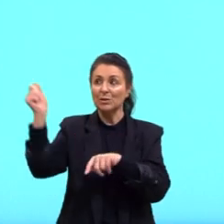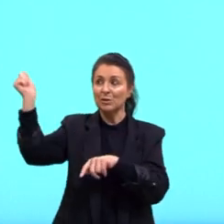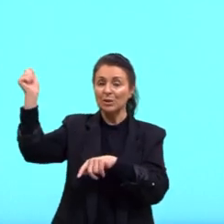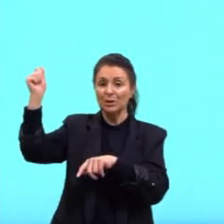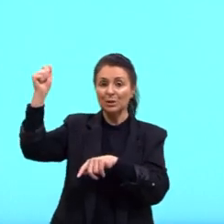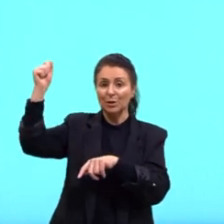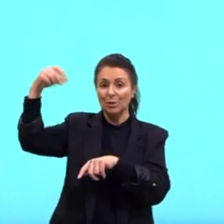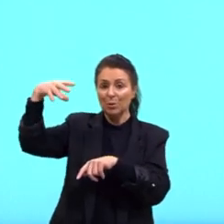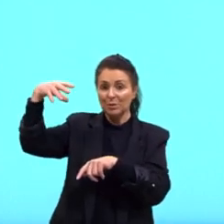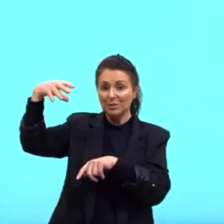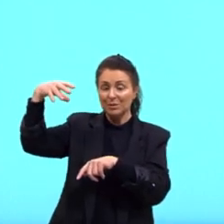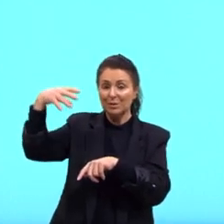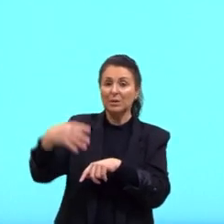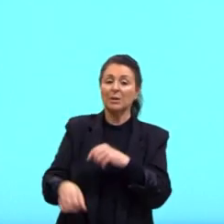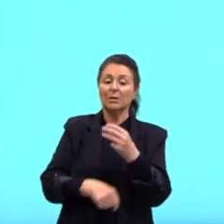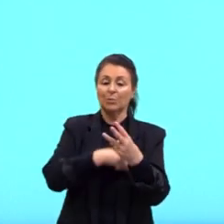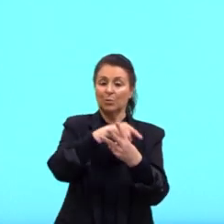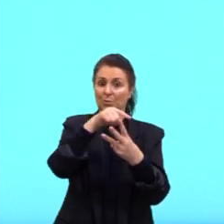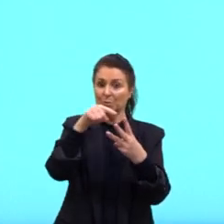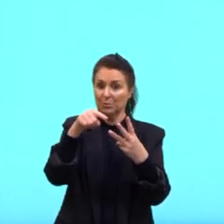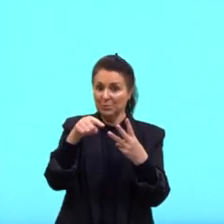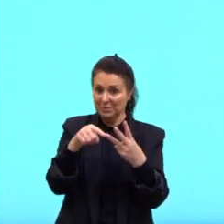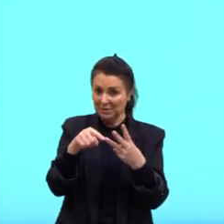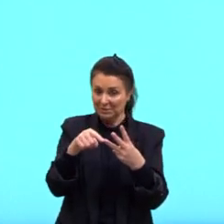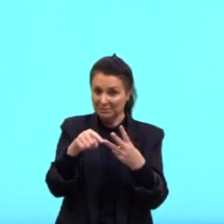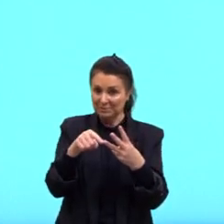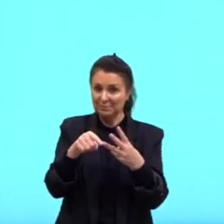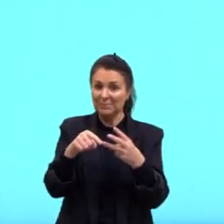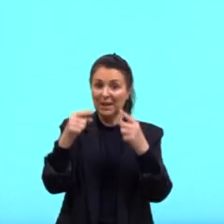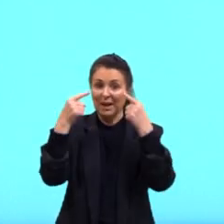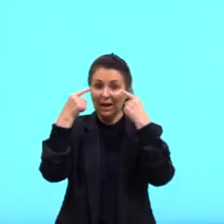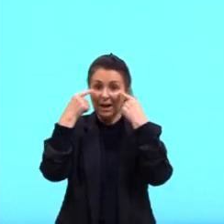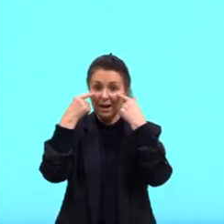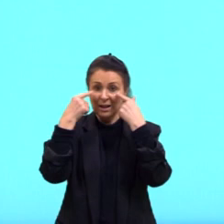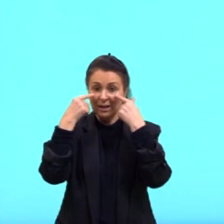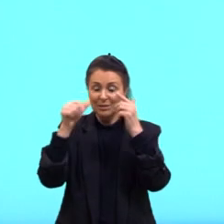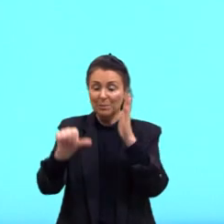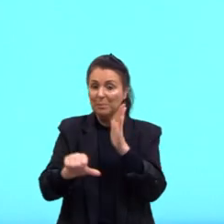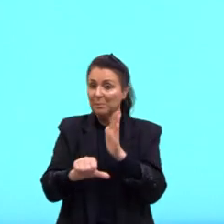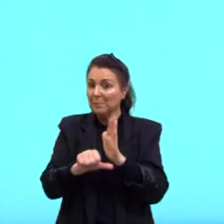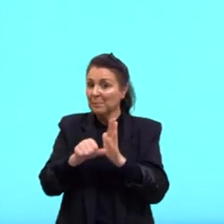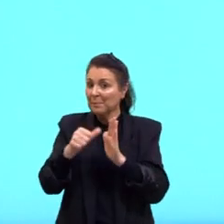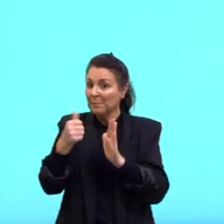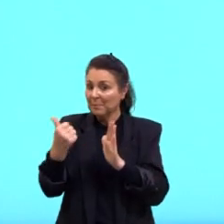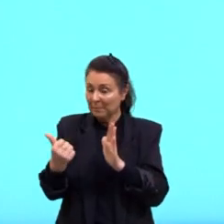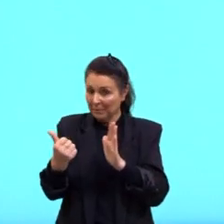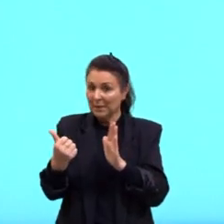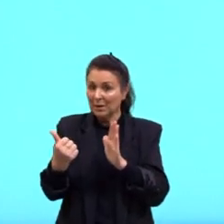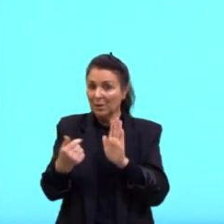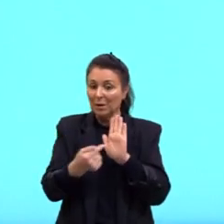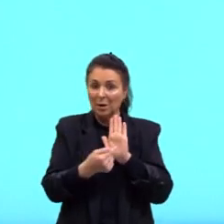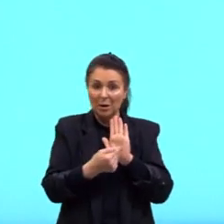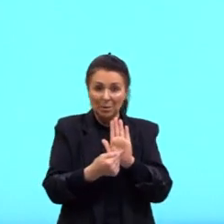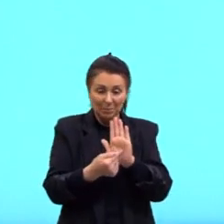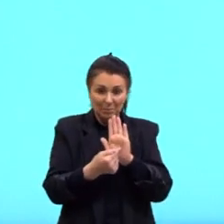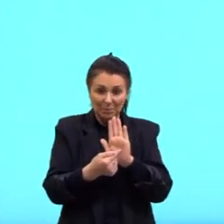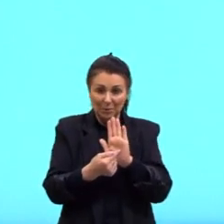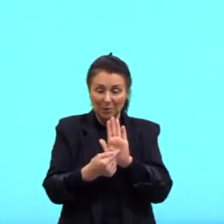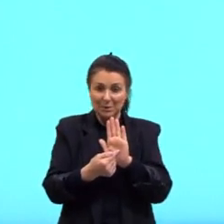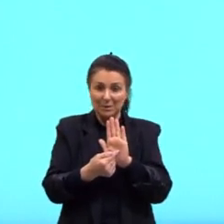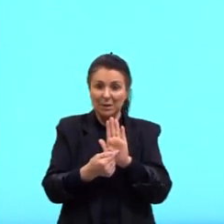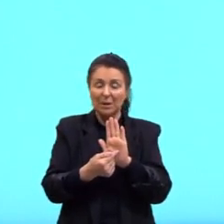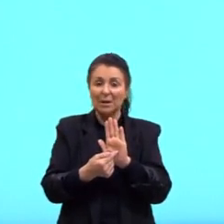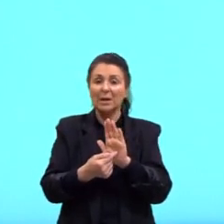considerando esses três aspectos a lente que tem o melhor A Melhor amostra né